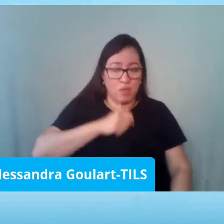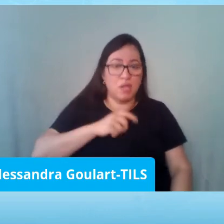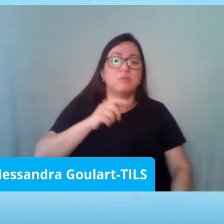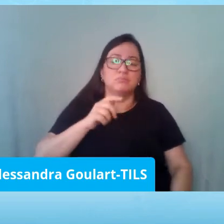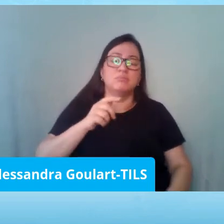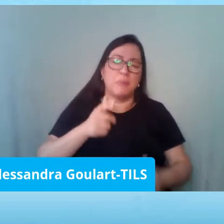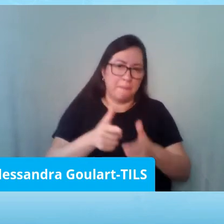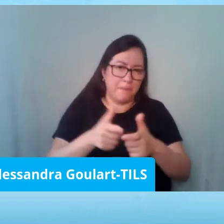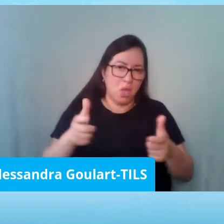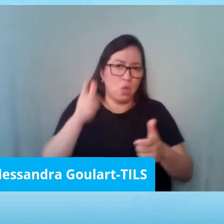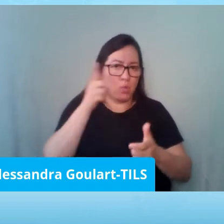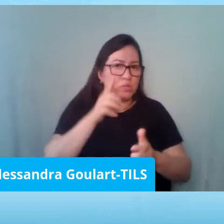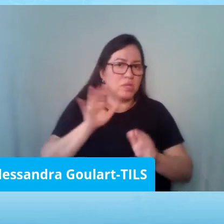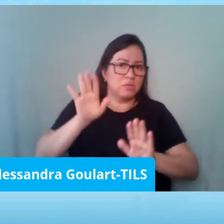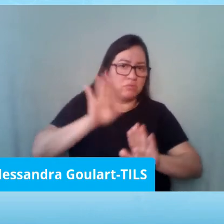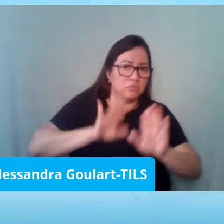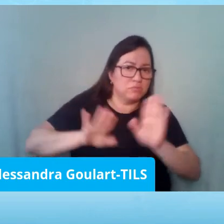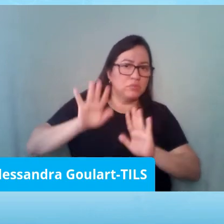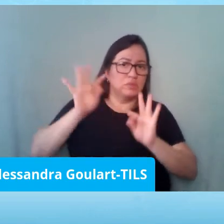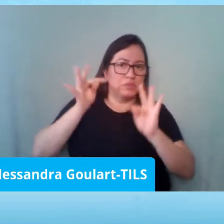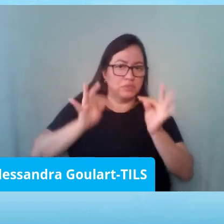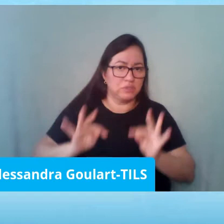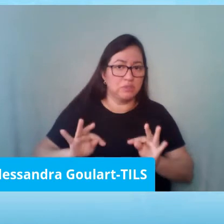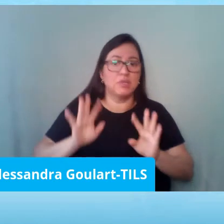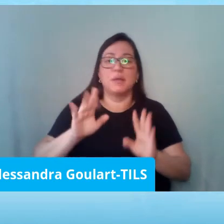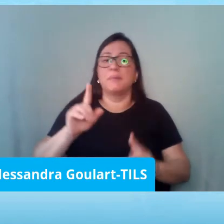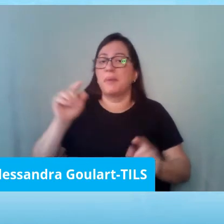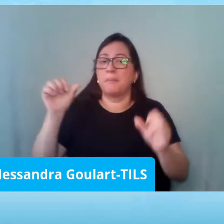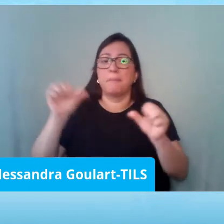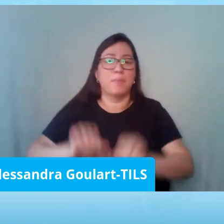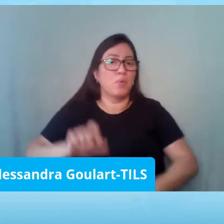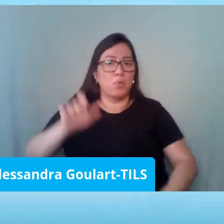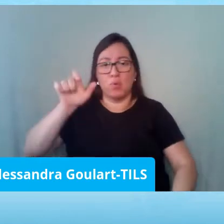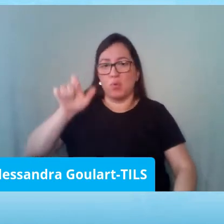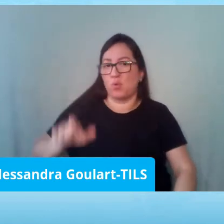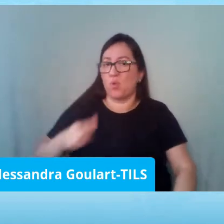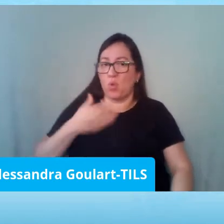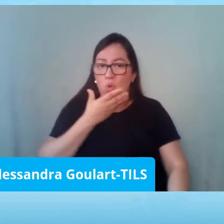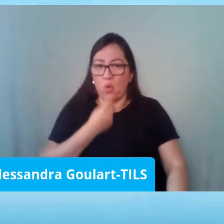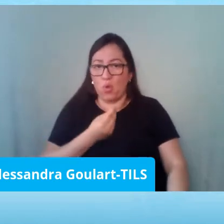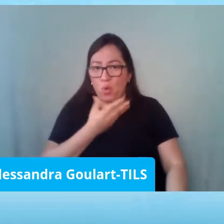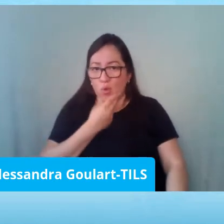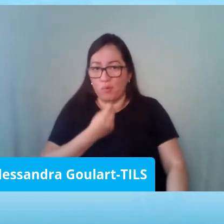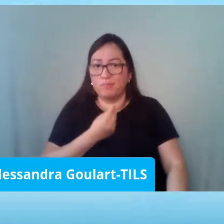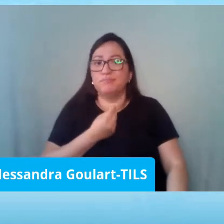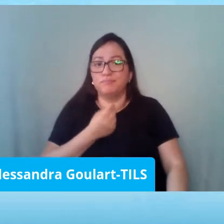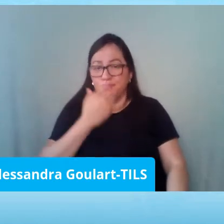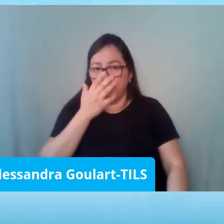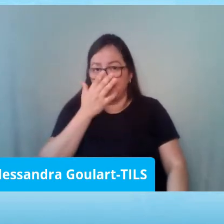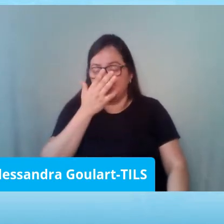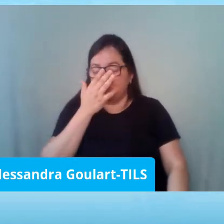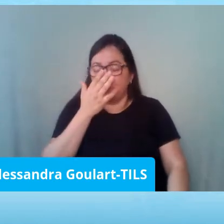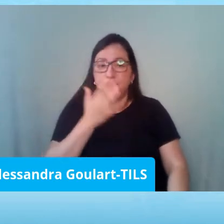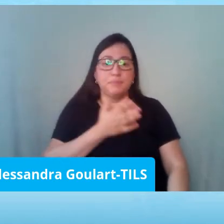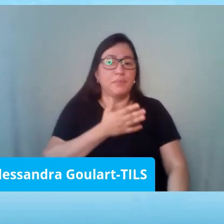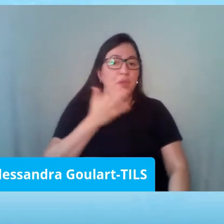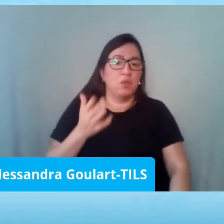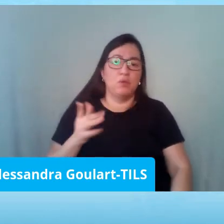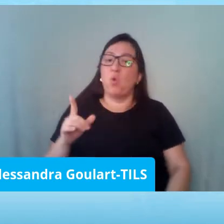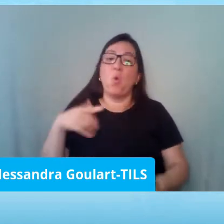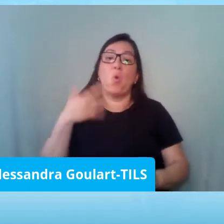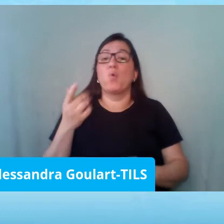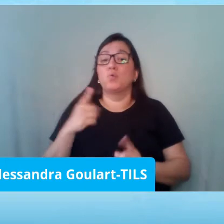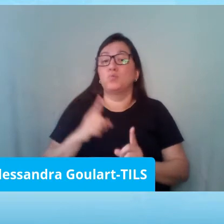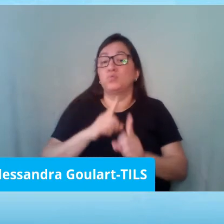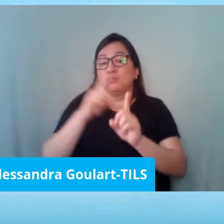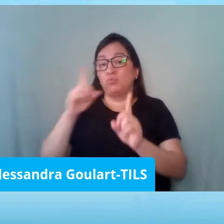momento da gestação e do pré-natal. Então, a gente recomenda, né, que a mulher faça os seus exames, o